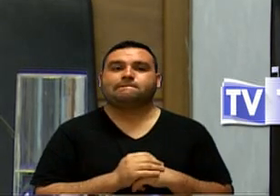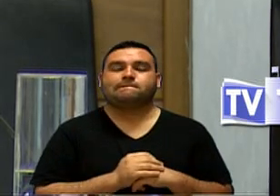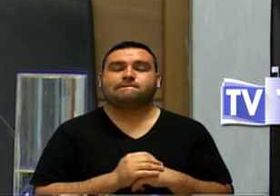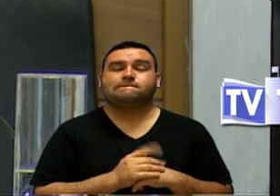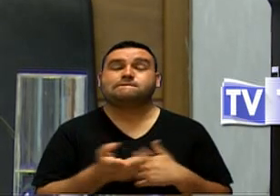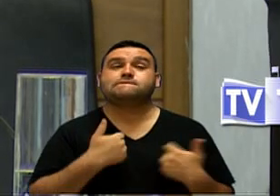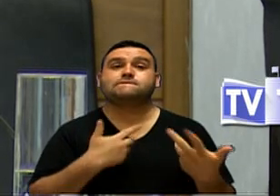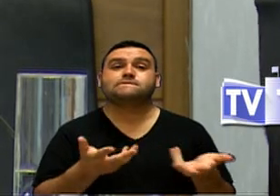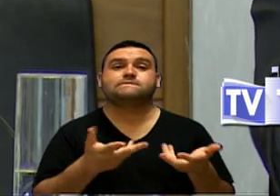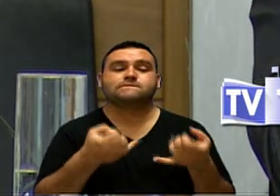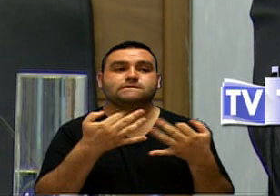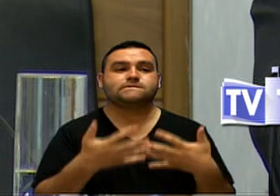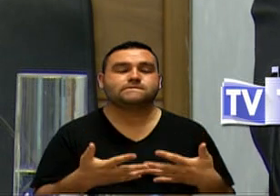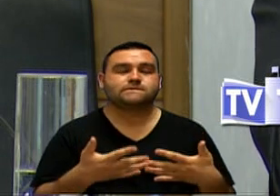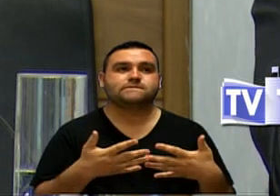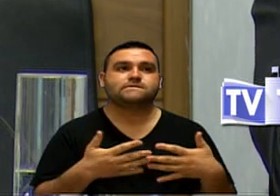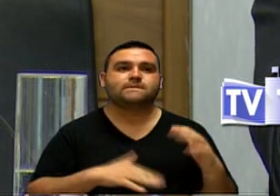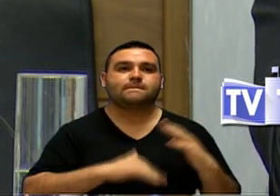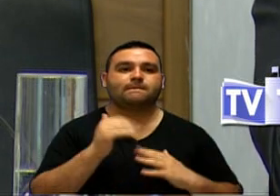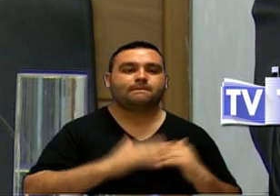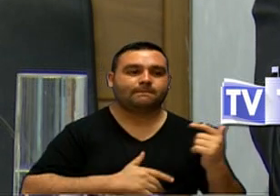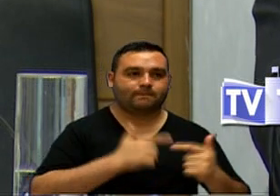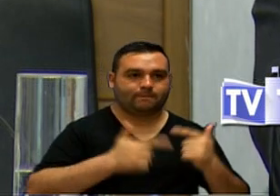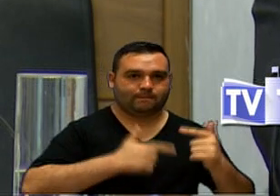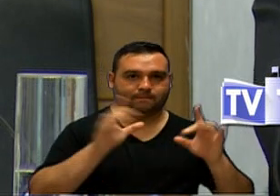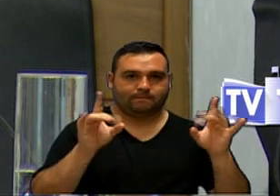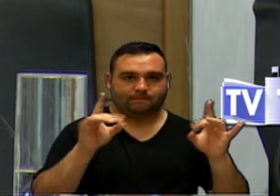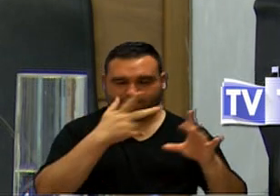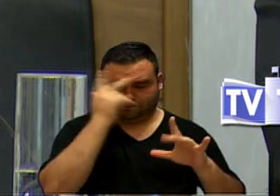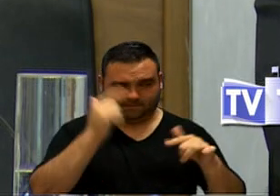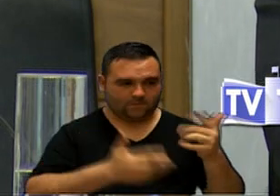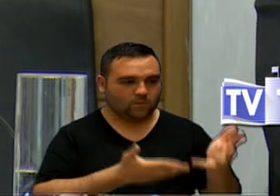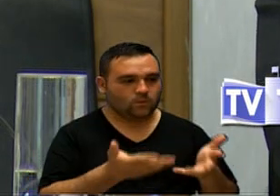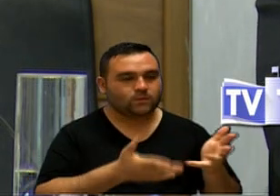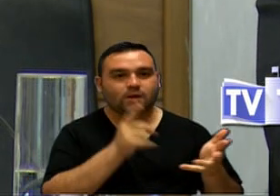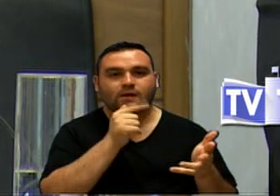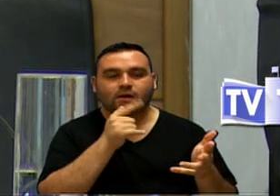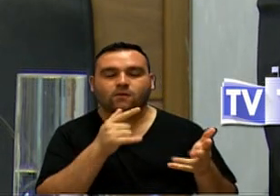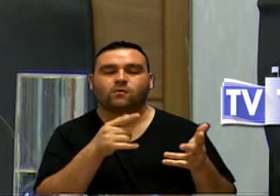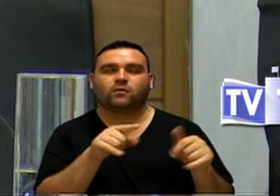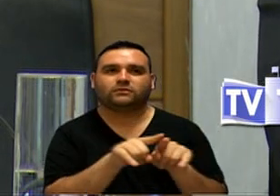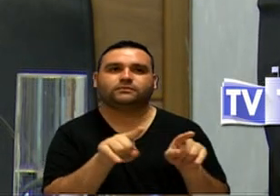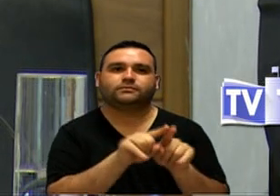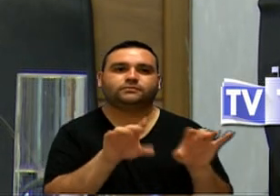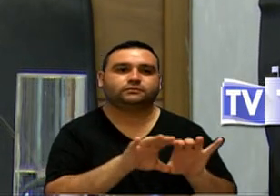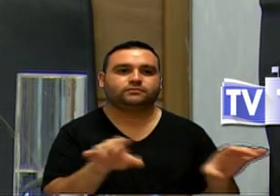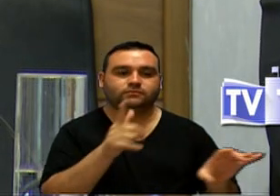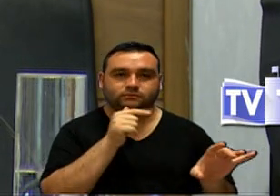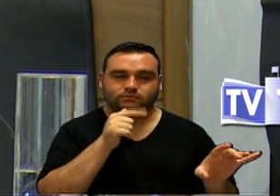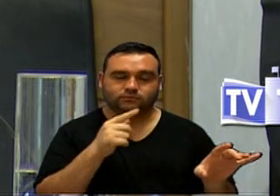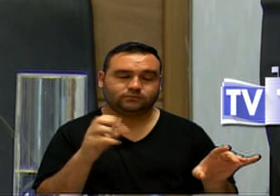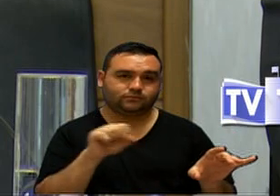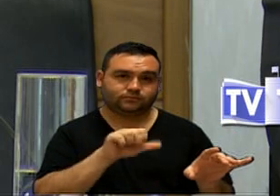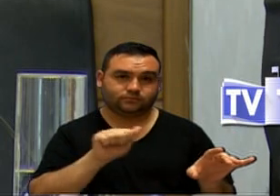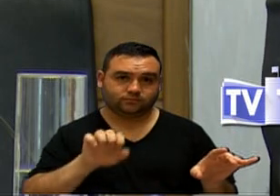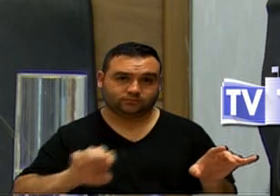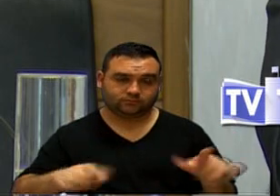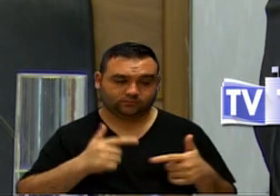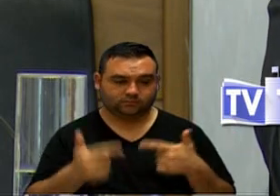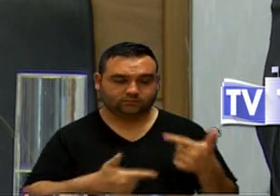155/2018. Cria o regime de escala especial de trabalho para servidores operacionais de tratamento de água e esgoto do SAI.